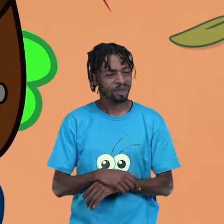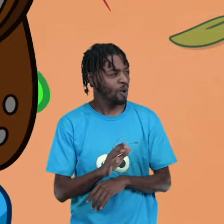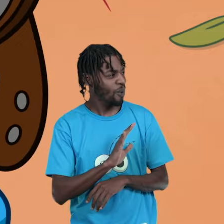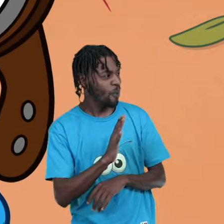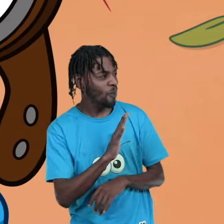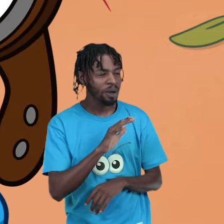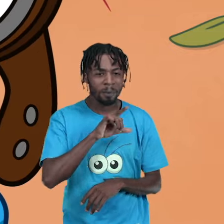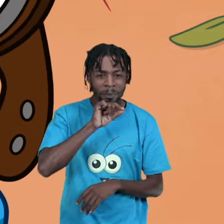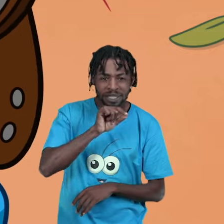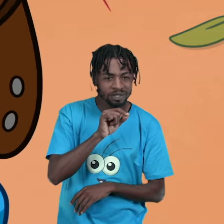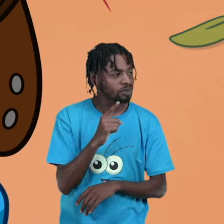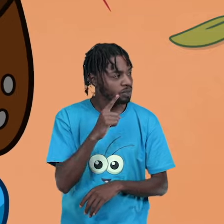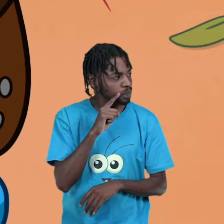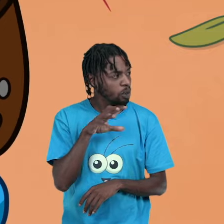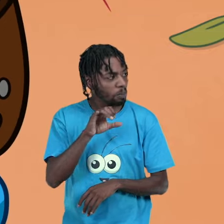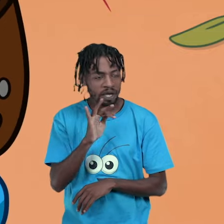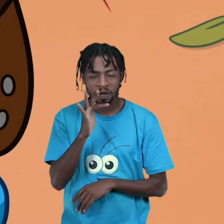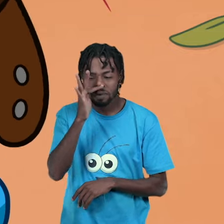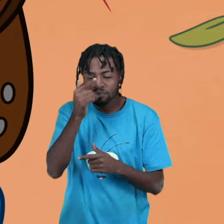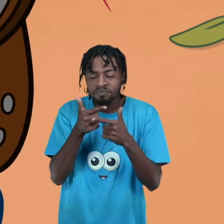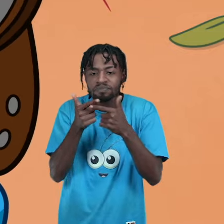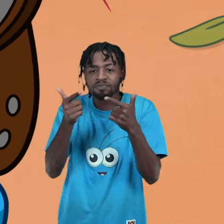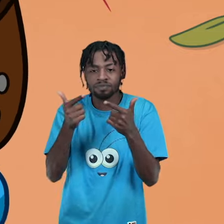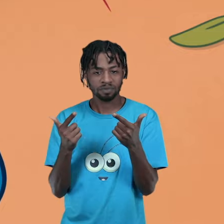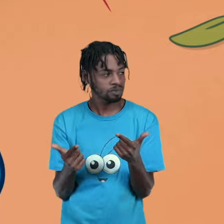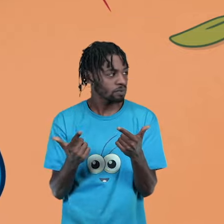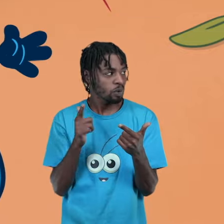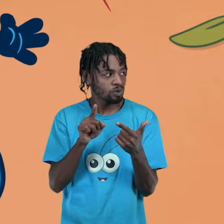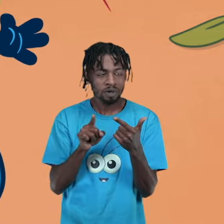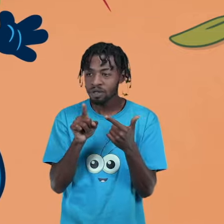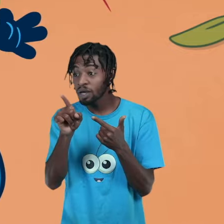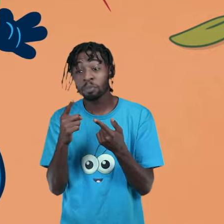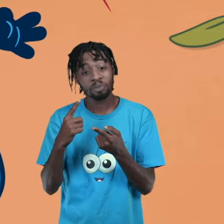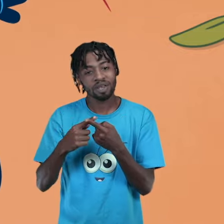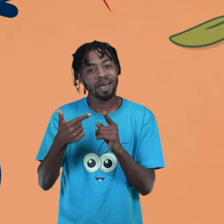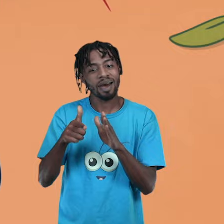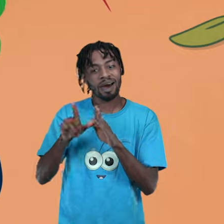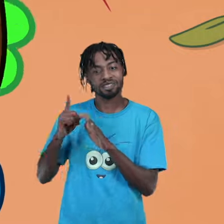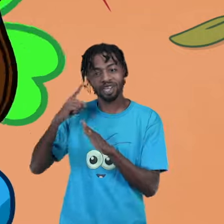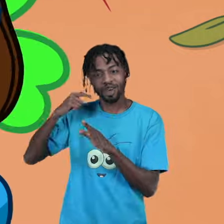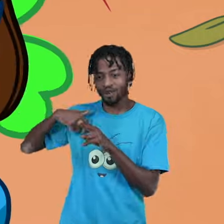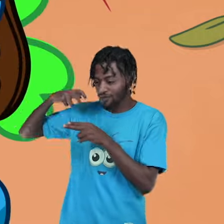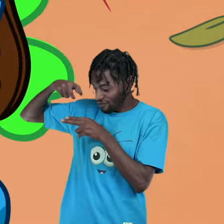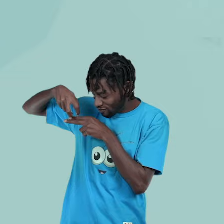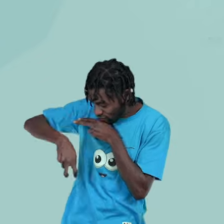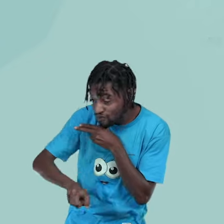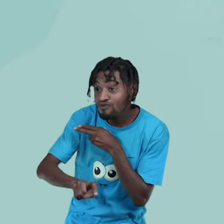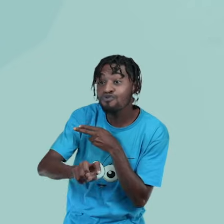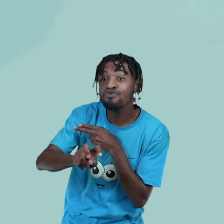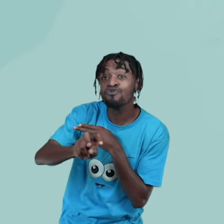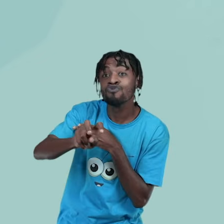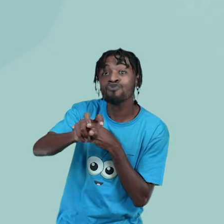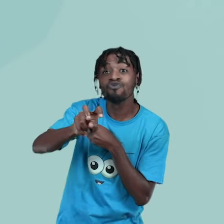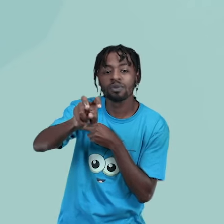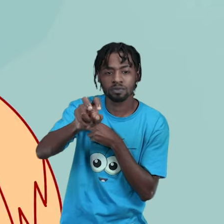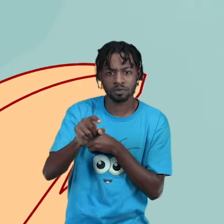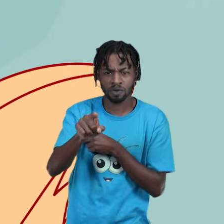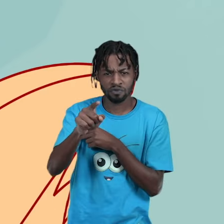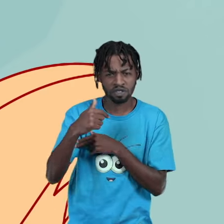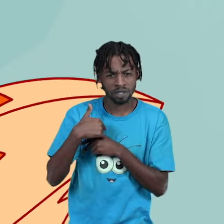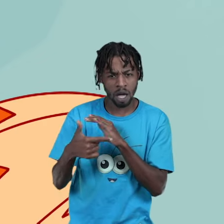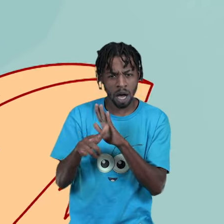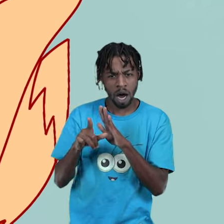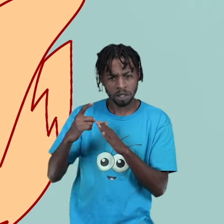passarinho! Peguei mais um trevinho aqui na janela, porque fui arremessado por um tobogã super maneiro! Ah, é? E